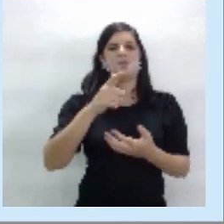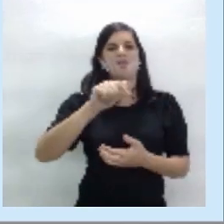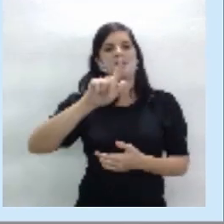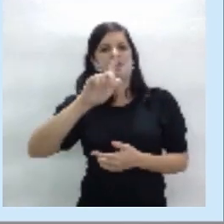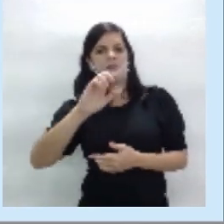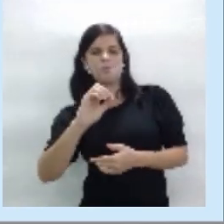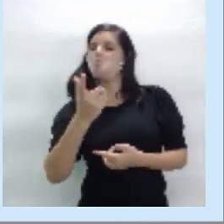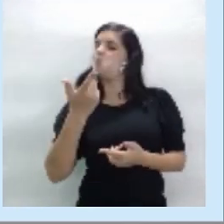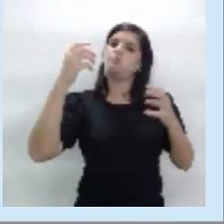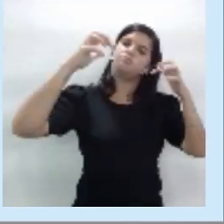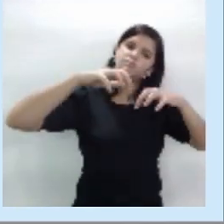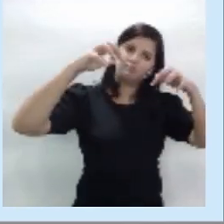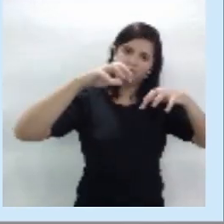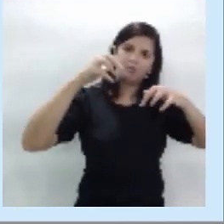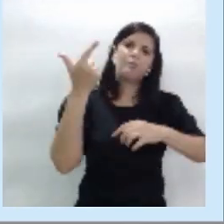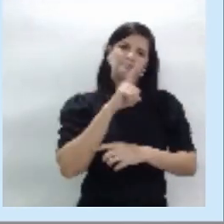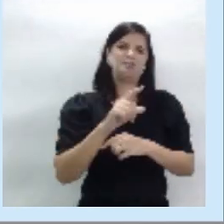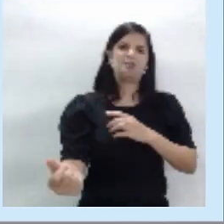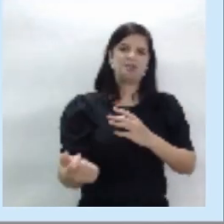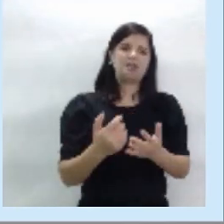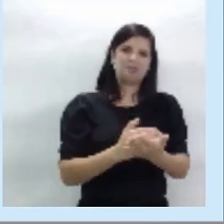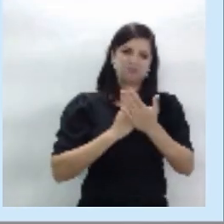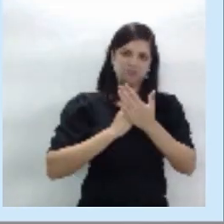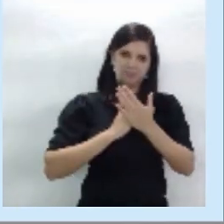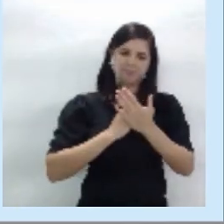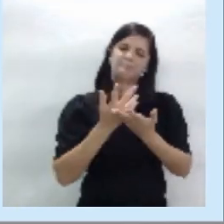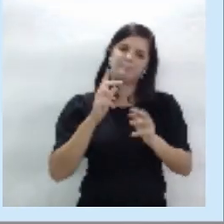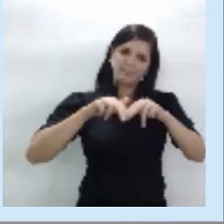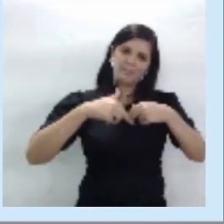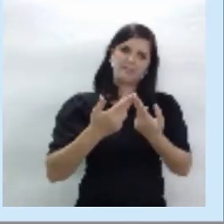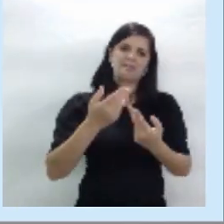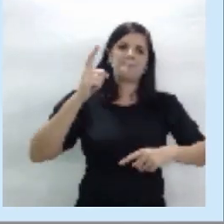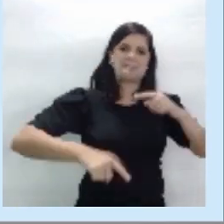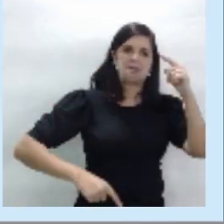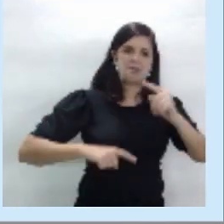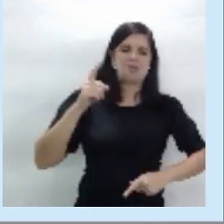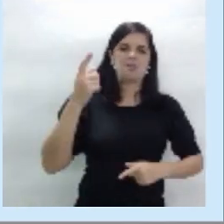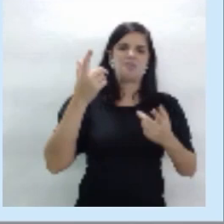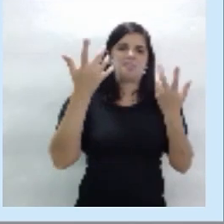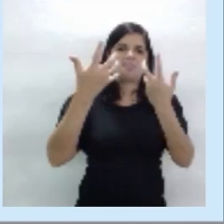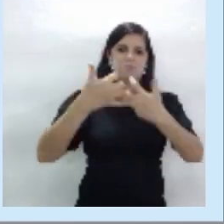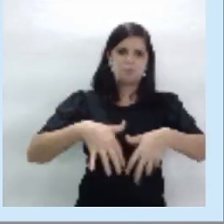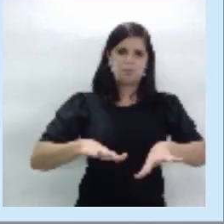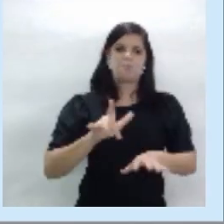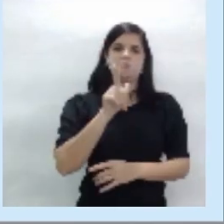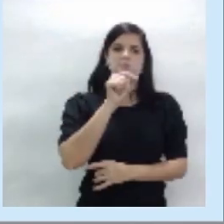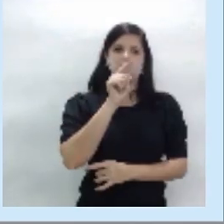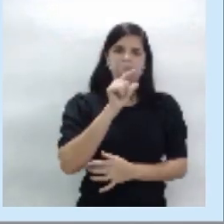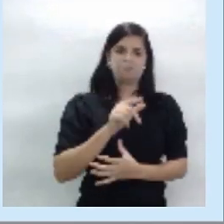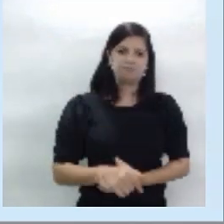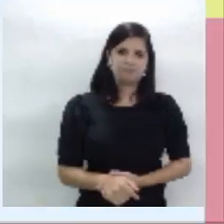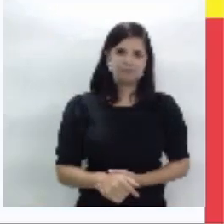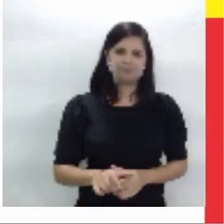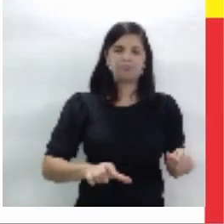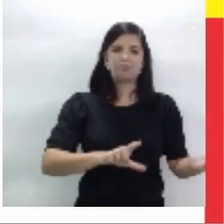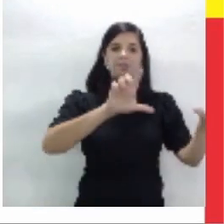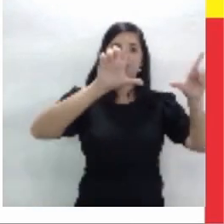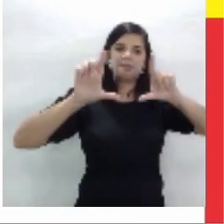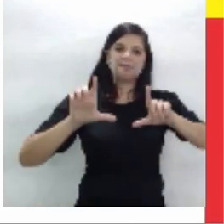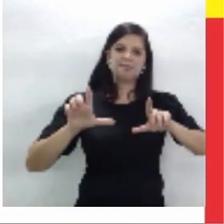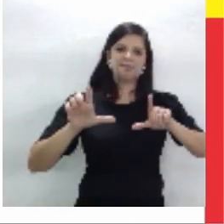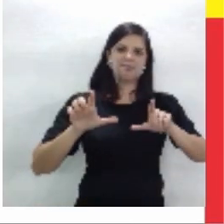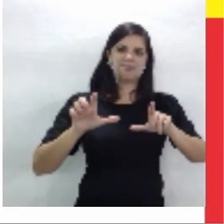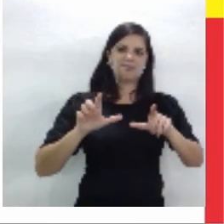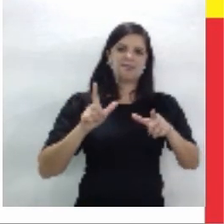para o nosso consumo. Então, é também considerado um recurso hídrico. Ok, sexto ano. Acompanhe na tela mais uma vez. E aí então um